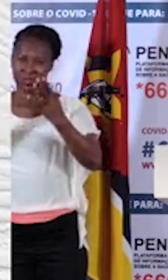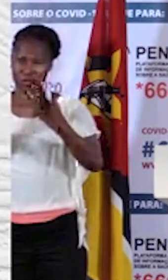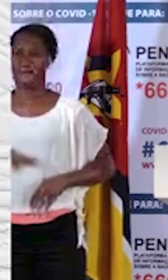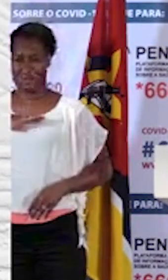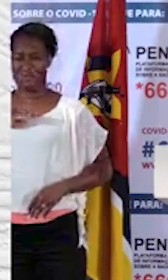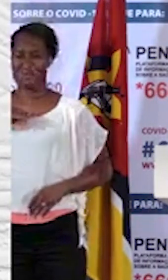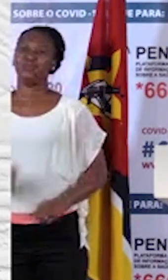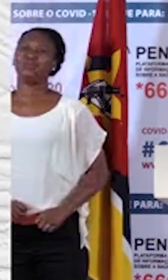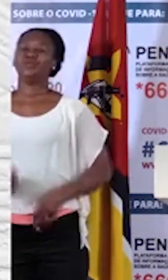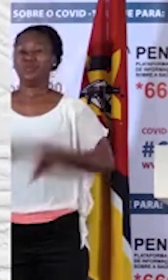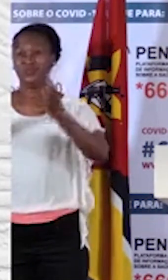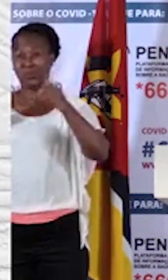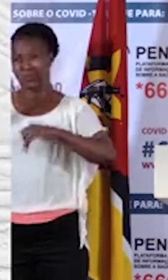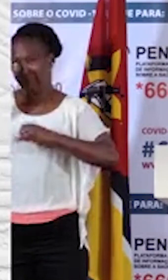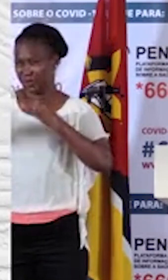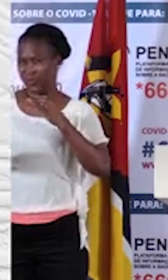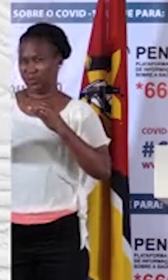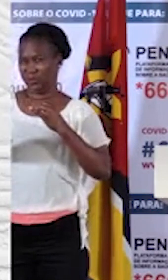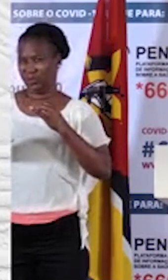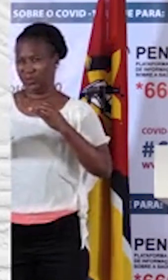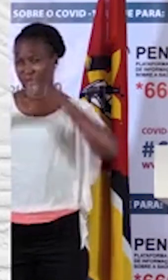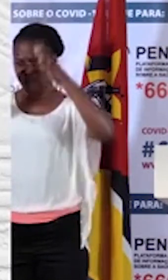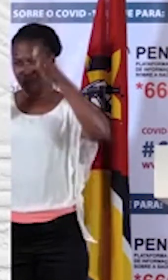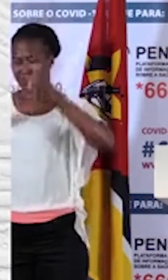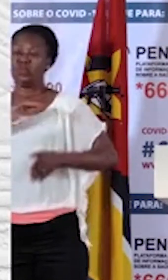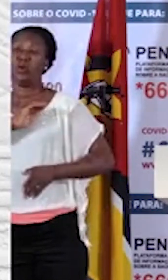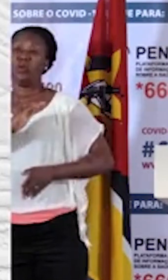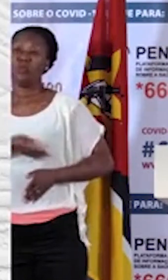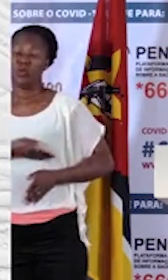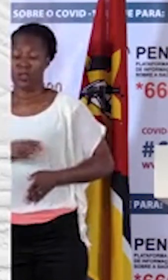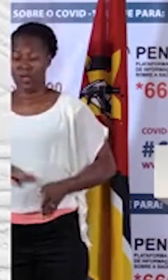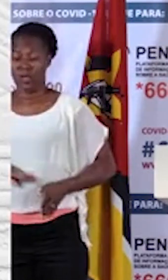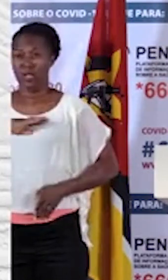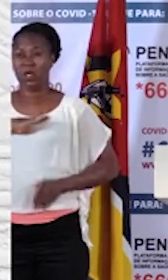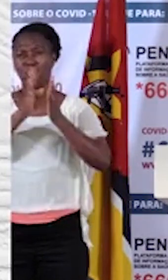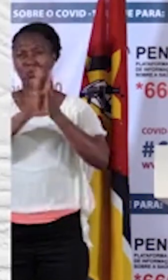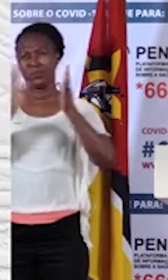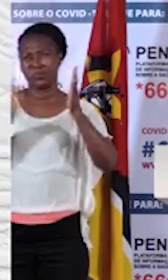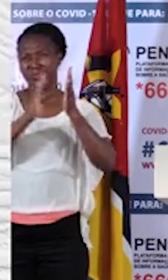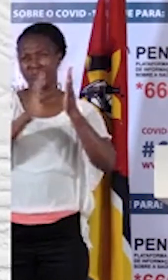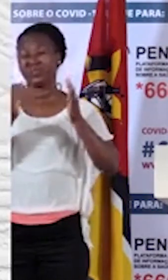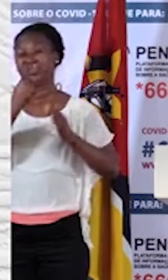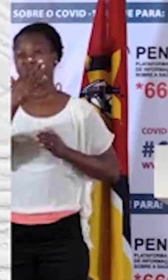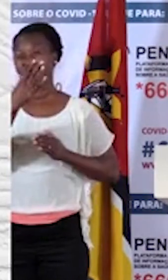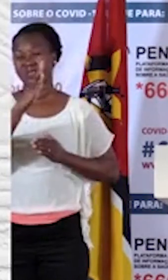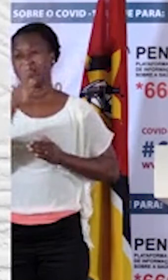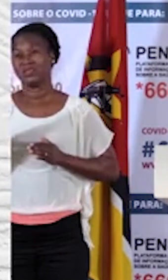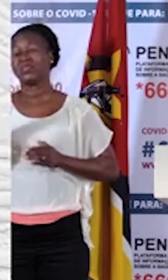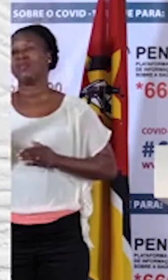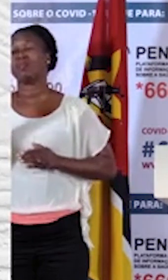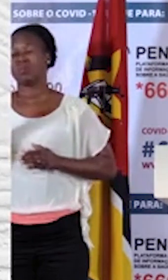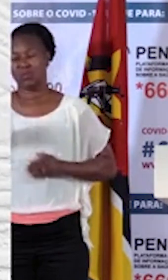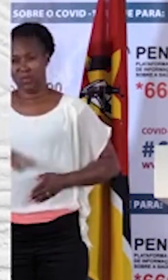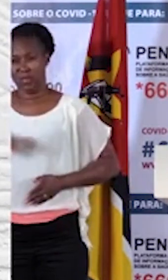E, por último, um indivíduo do sexo feminino na faixa etária de 15 a 24 anos de idade. Todos os casos